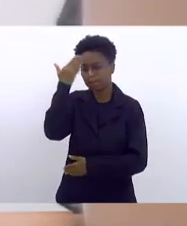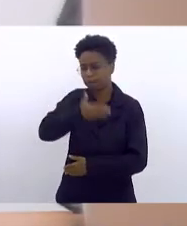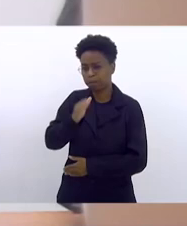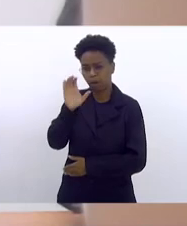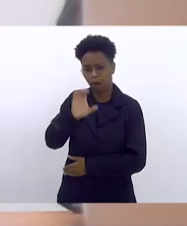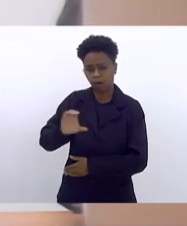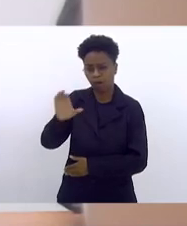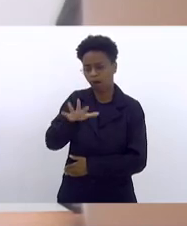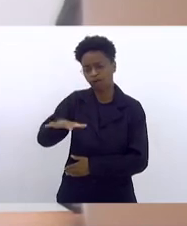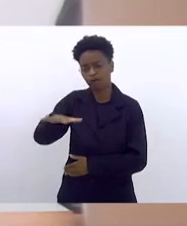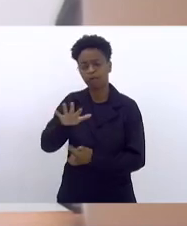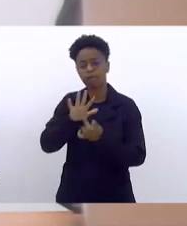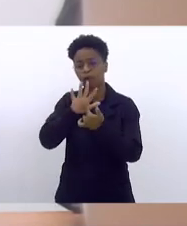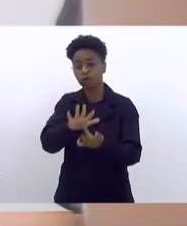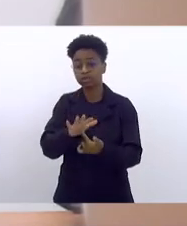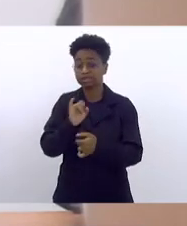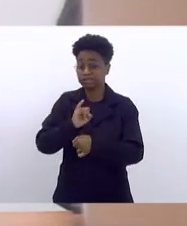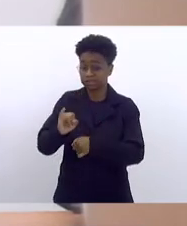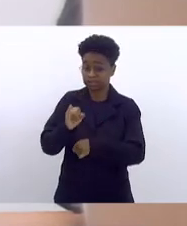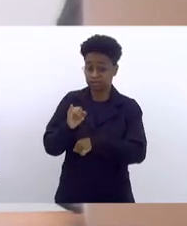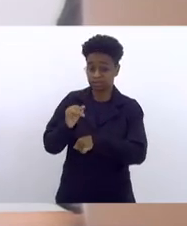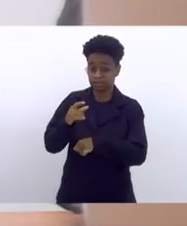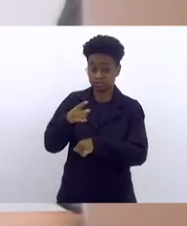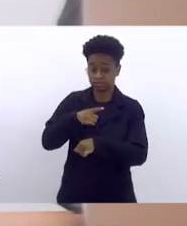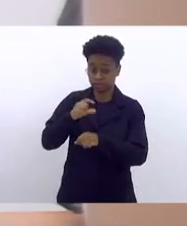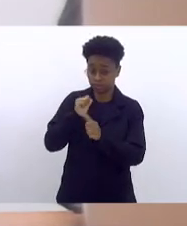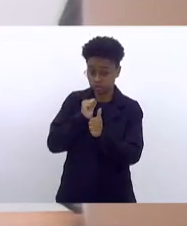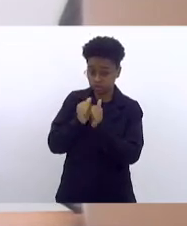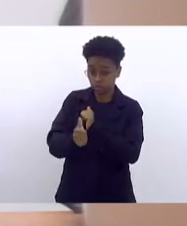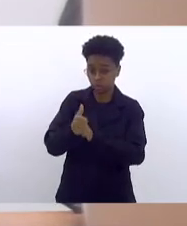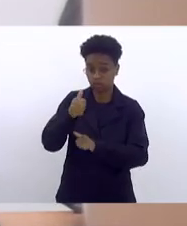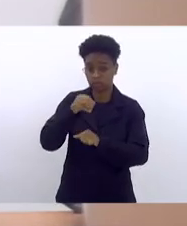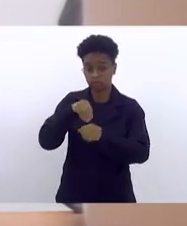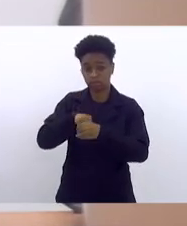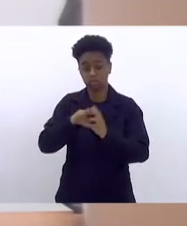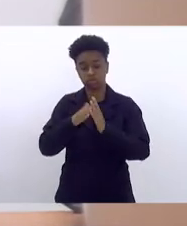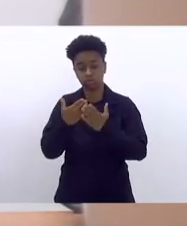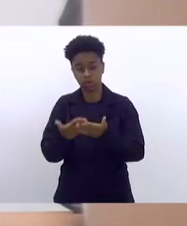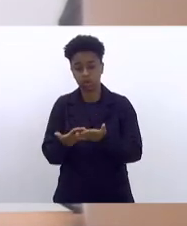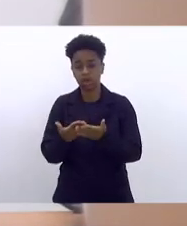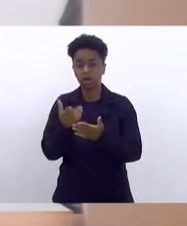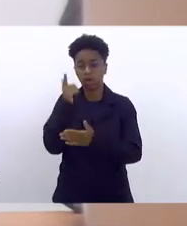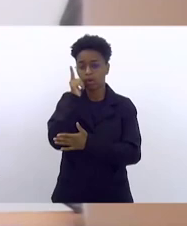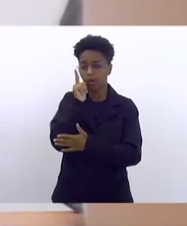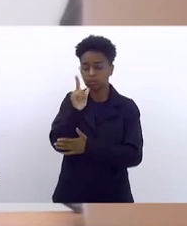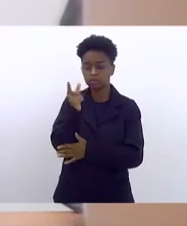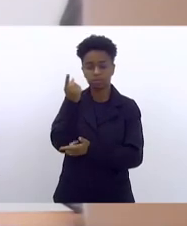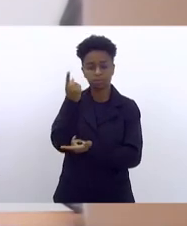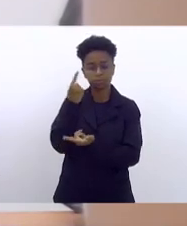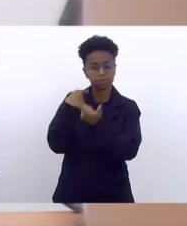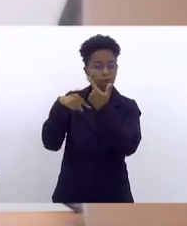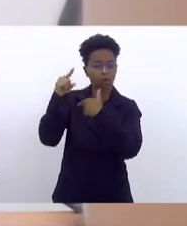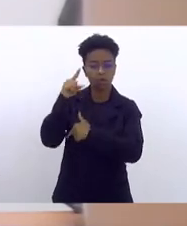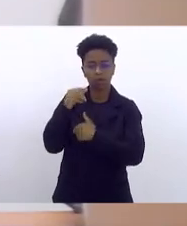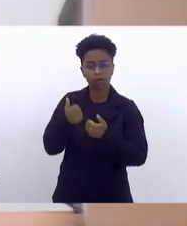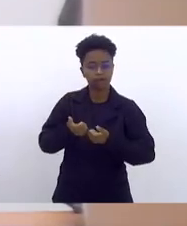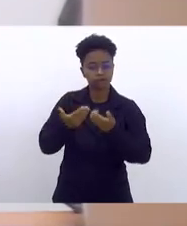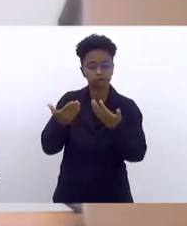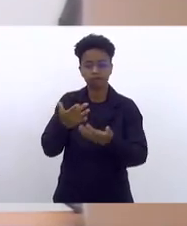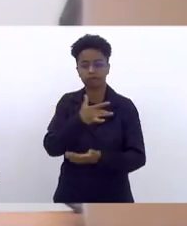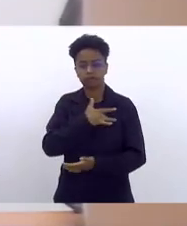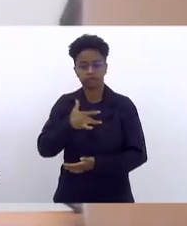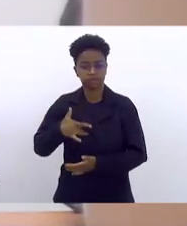que a prática de esporte ele ela traz ali um ganho muito grande para a saúde